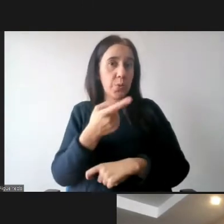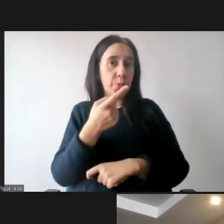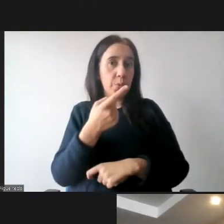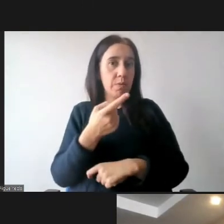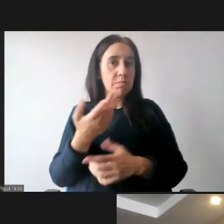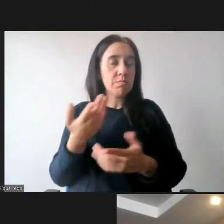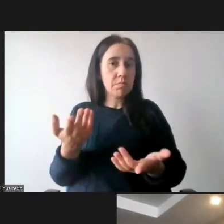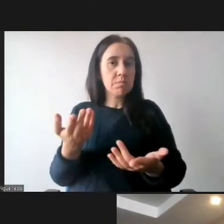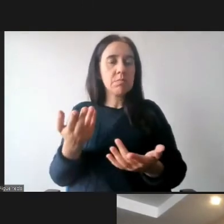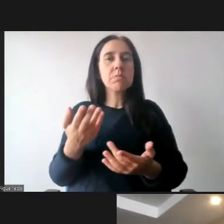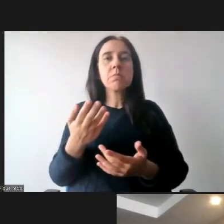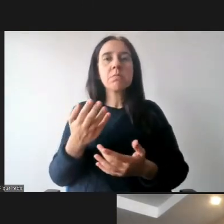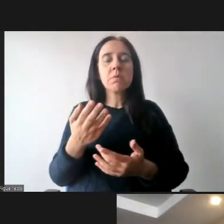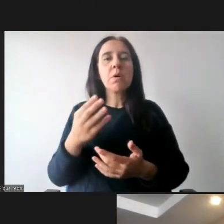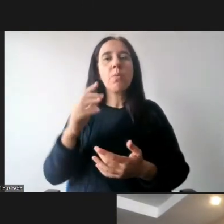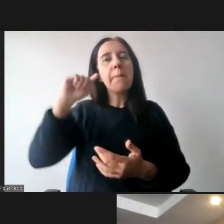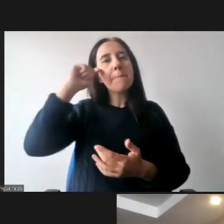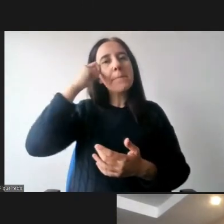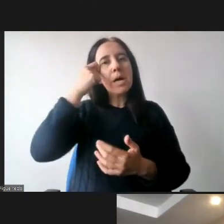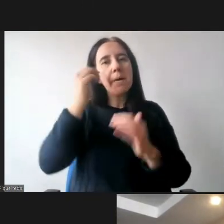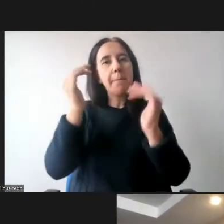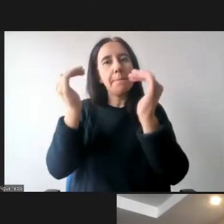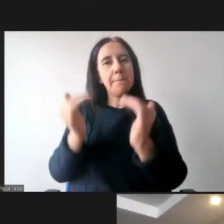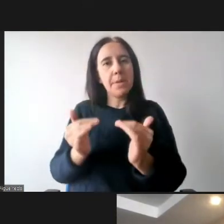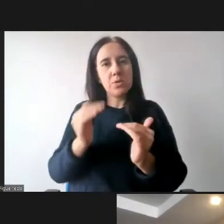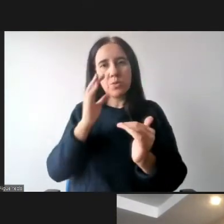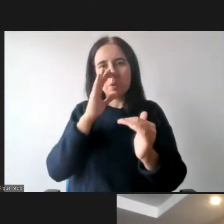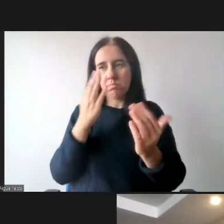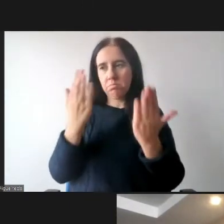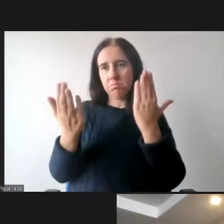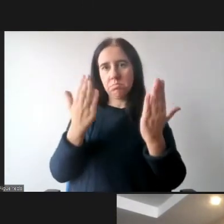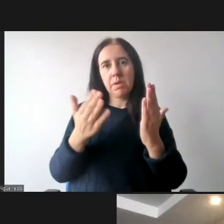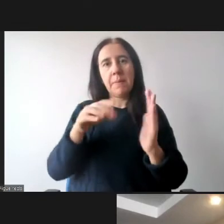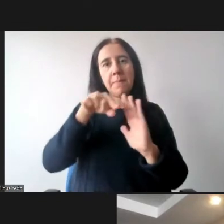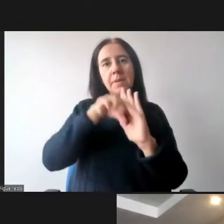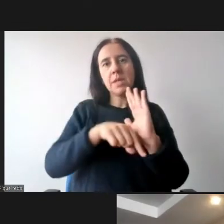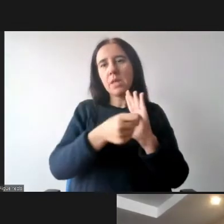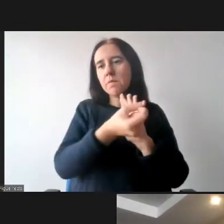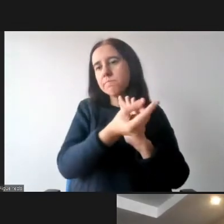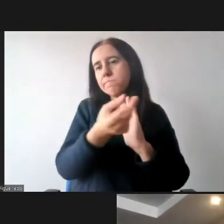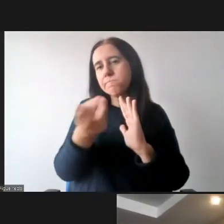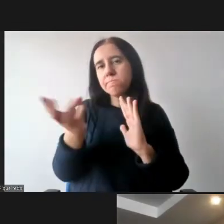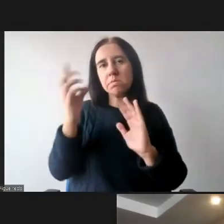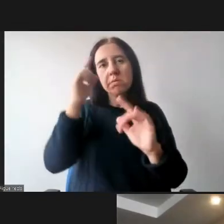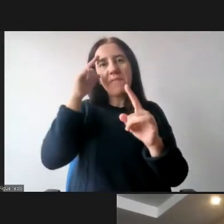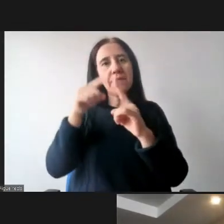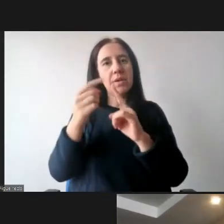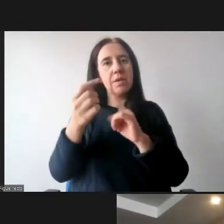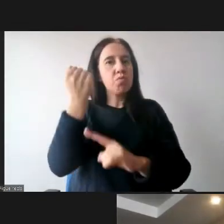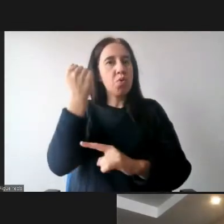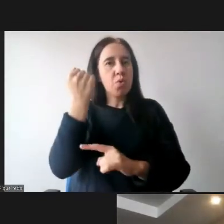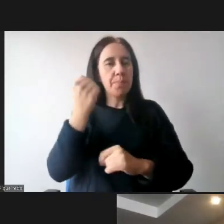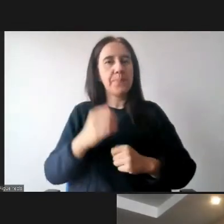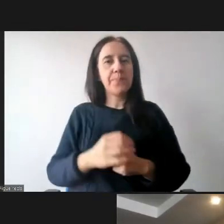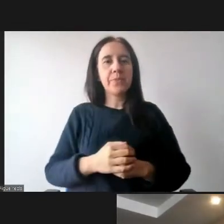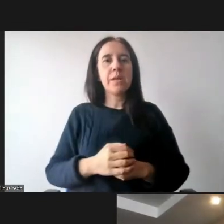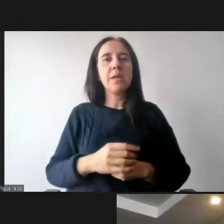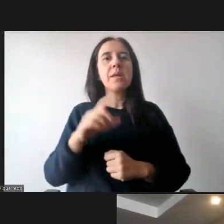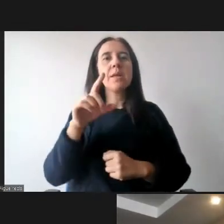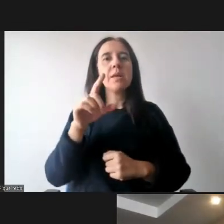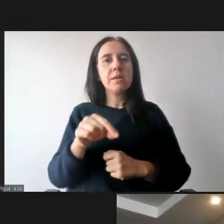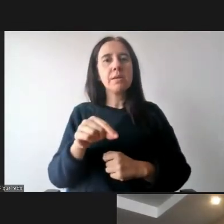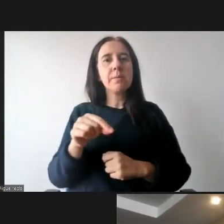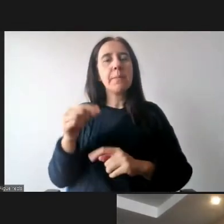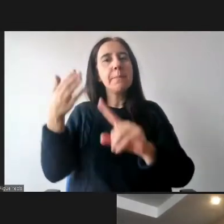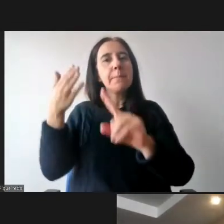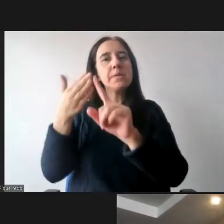a menos onerosa diante as medidas idóneas para atingir aquele fim. E o princípio da